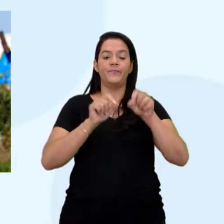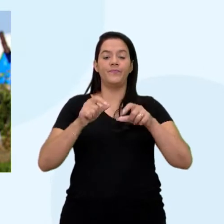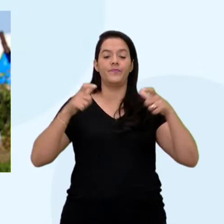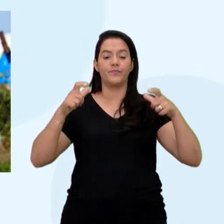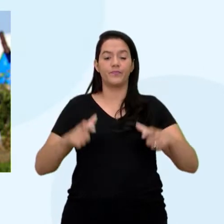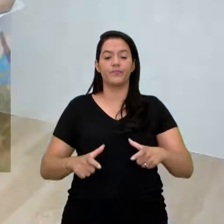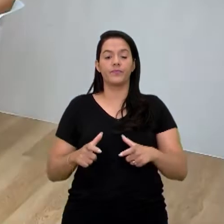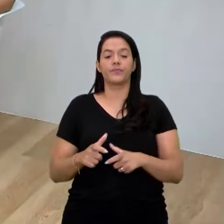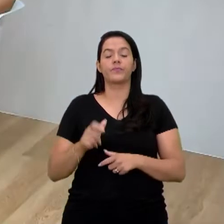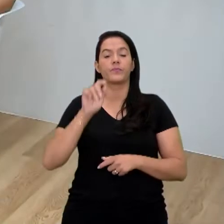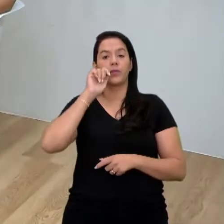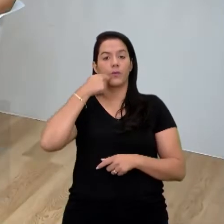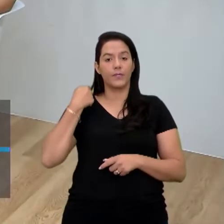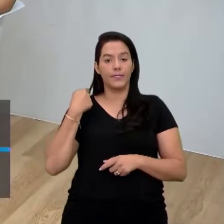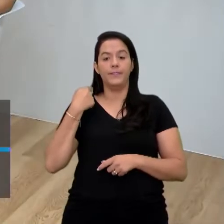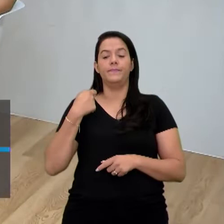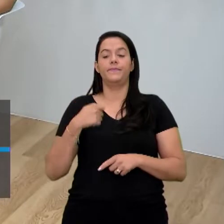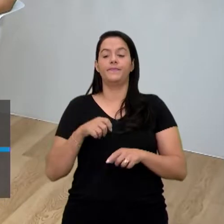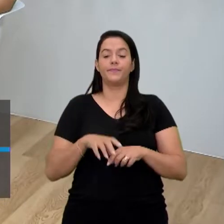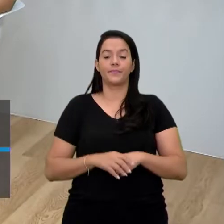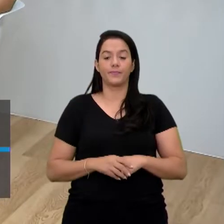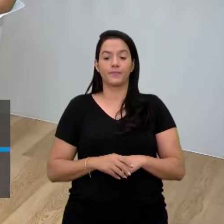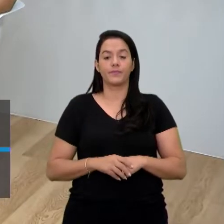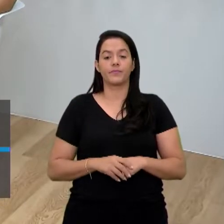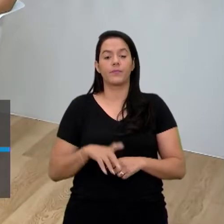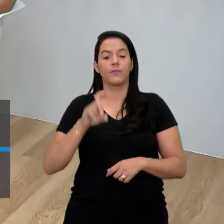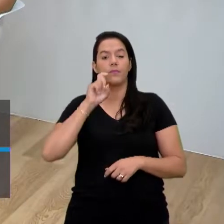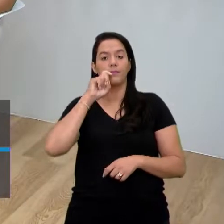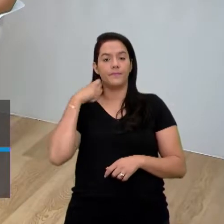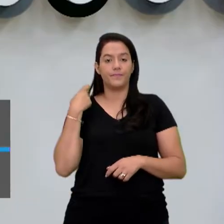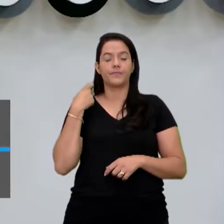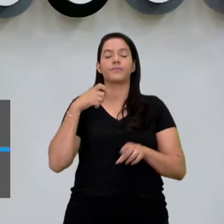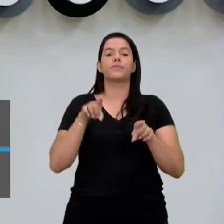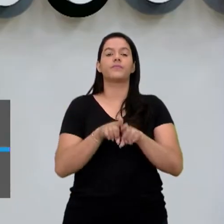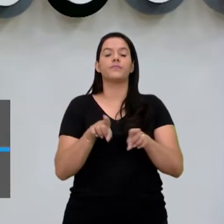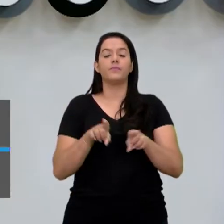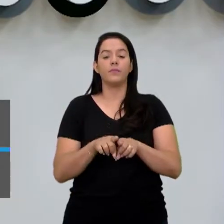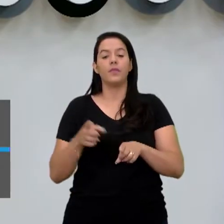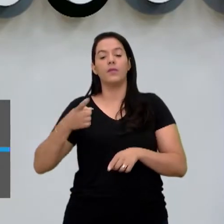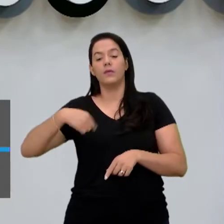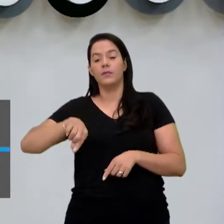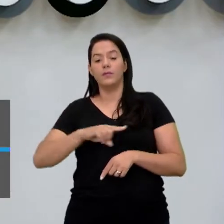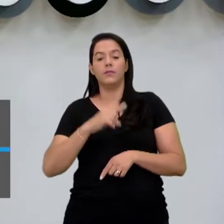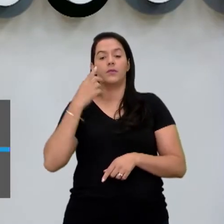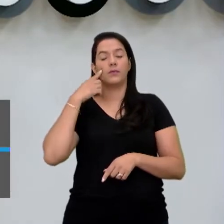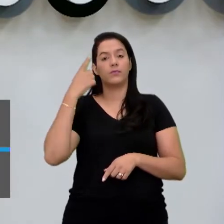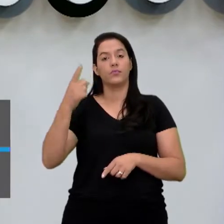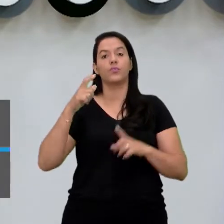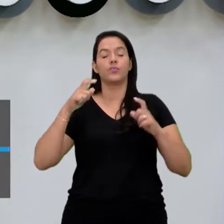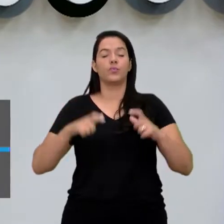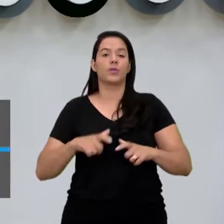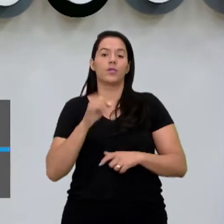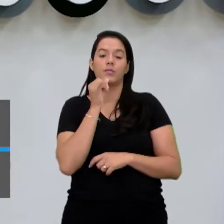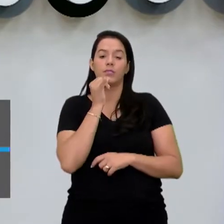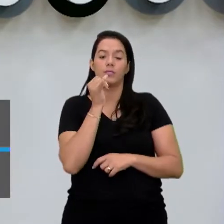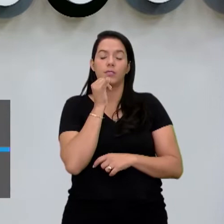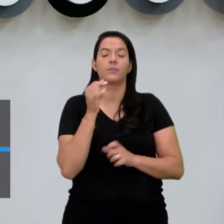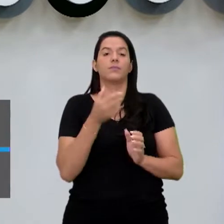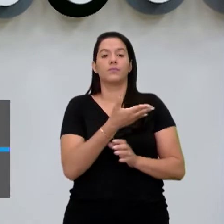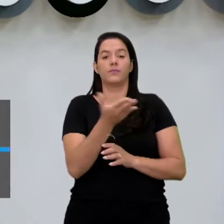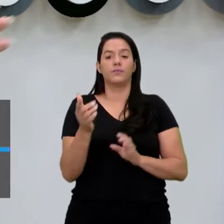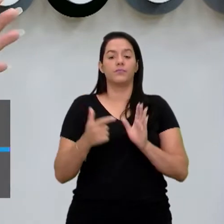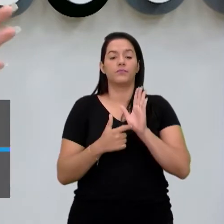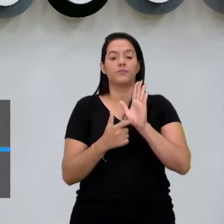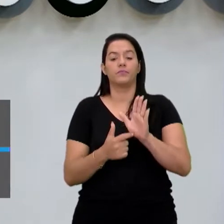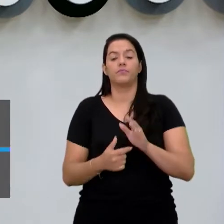Sim, se volta a falar por causa da Ucrânia, né? Mas, principalmente, eu acho que a Ucrânia é um ótimo exemplo, porque, assim, a